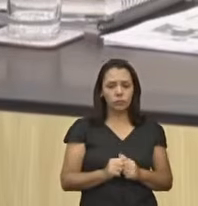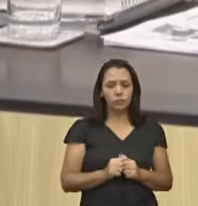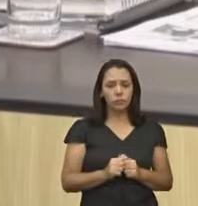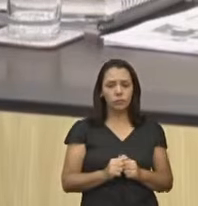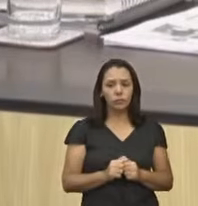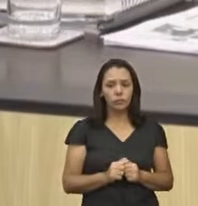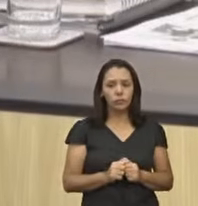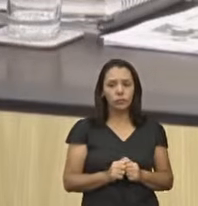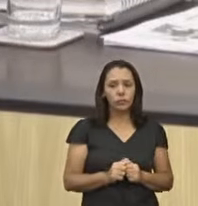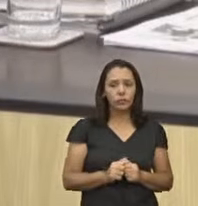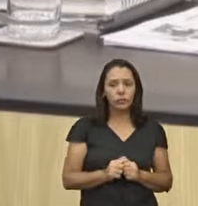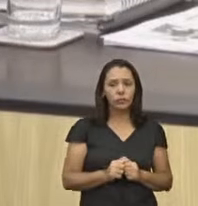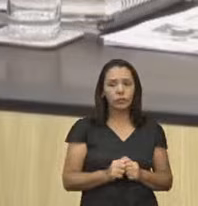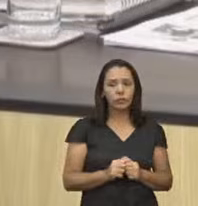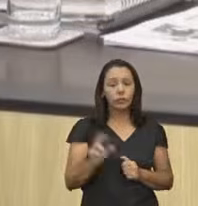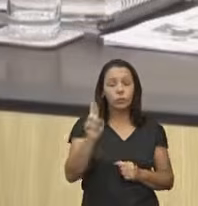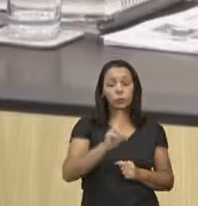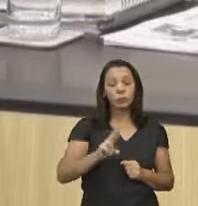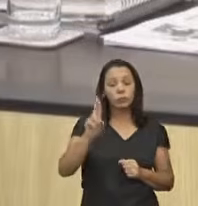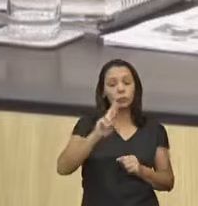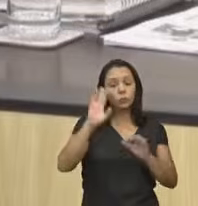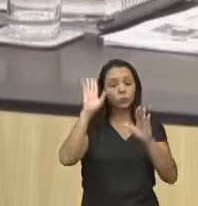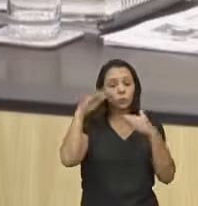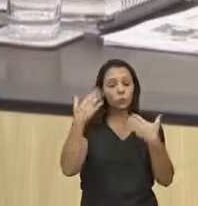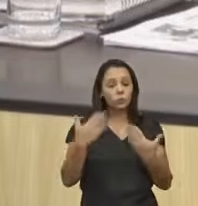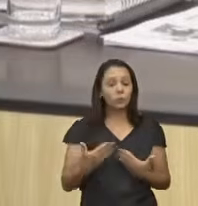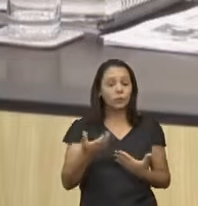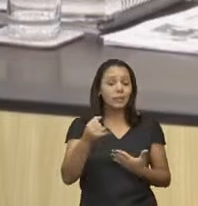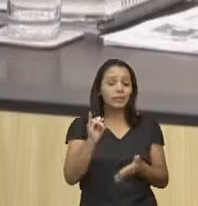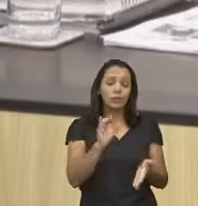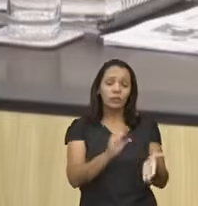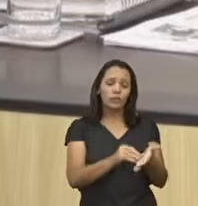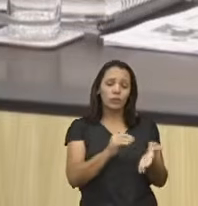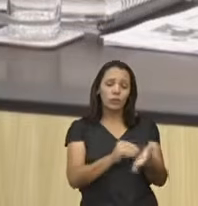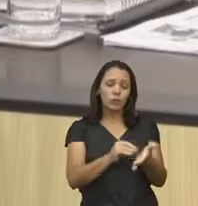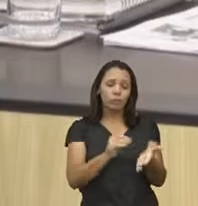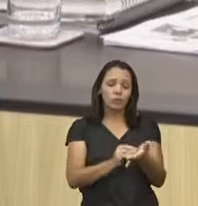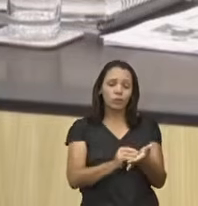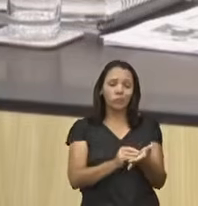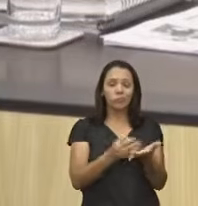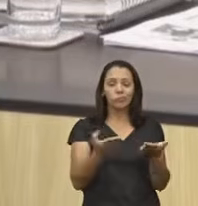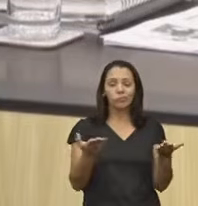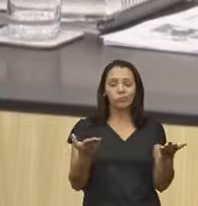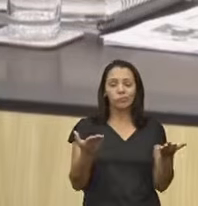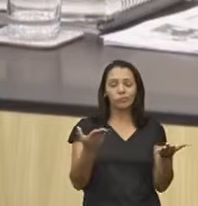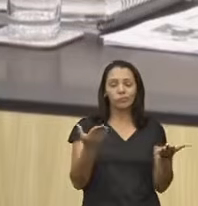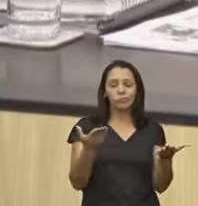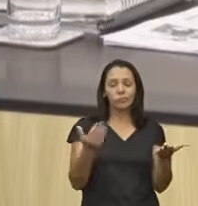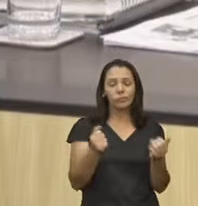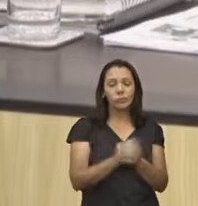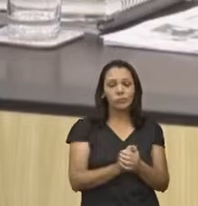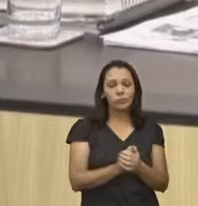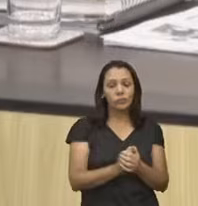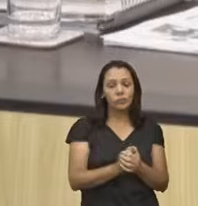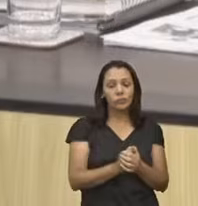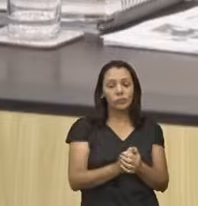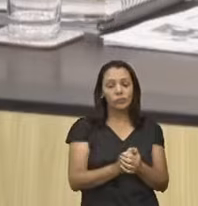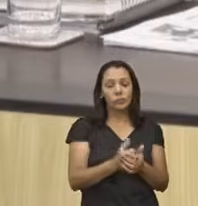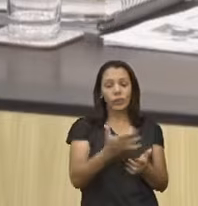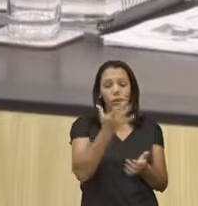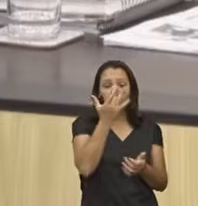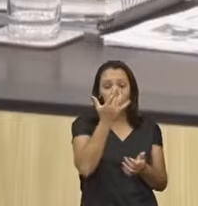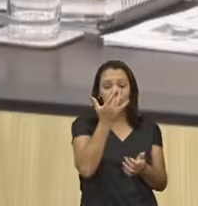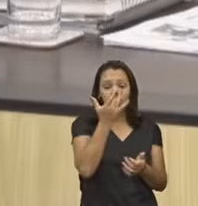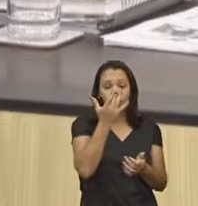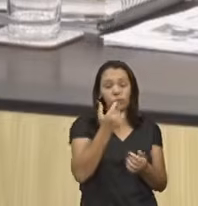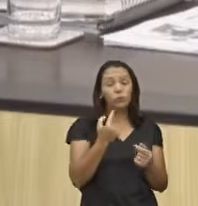recebe a homenagem, a gente talvez perde um pouco o sentido, né? Porque faz parte a gente